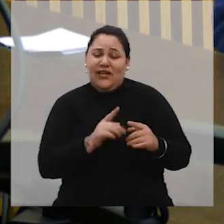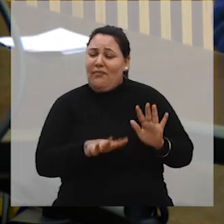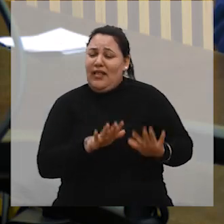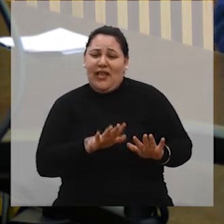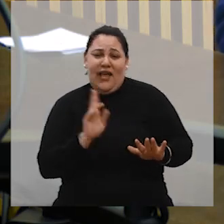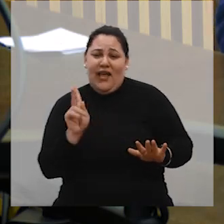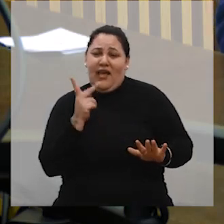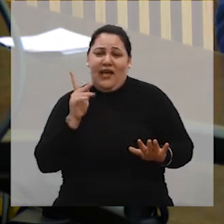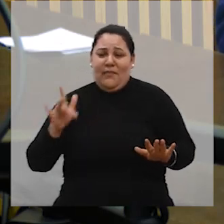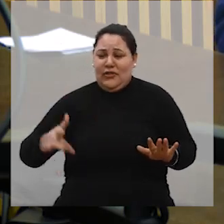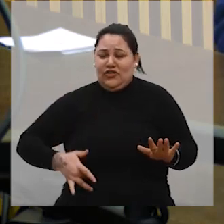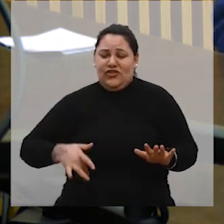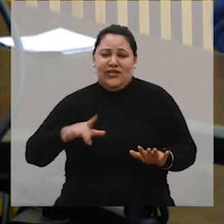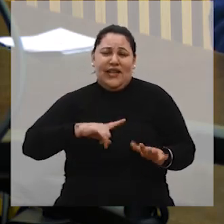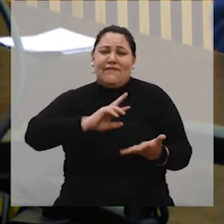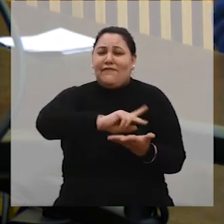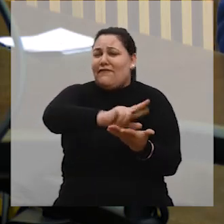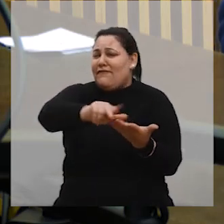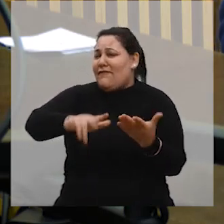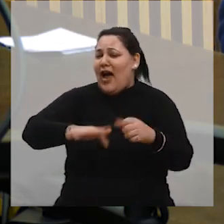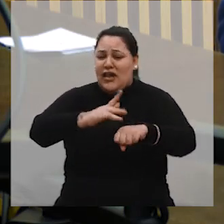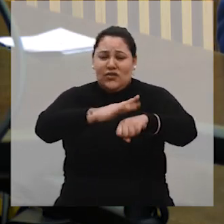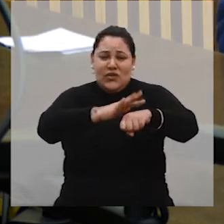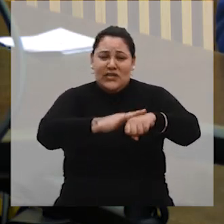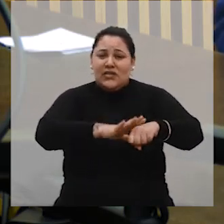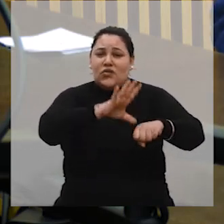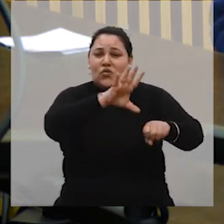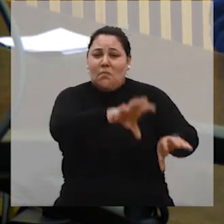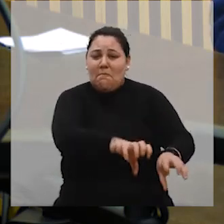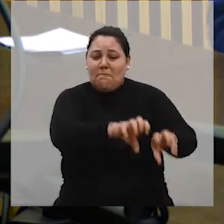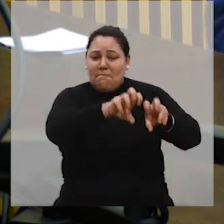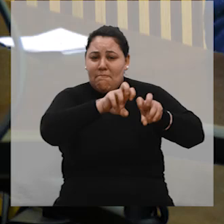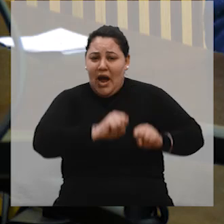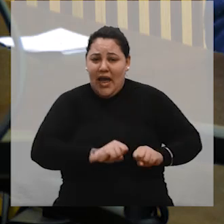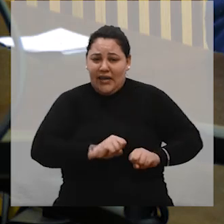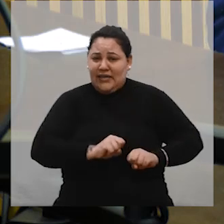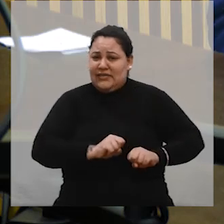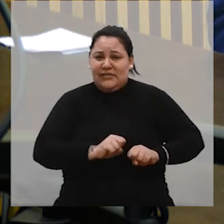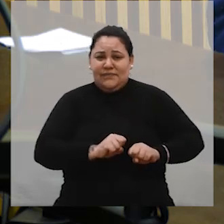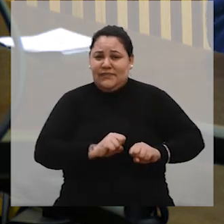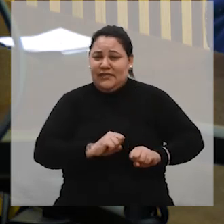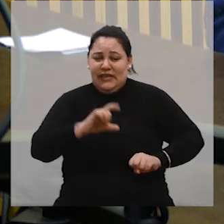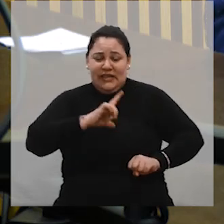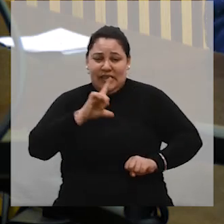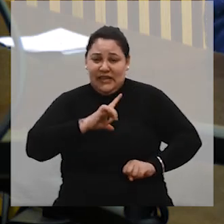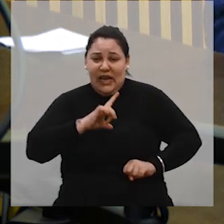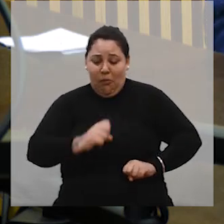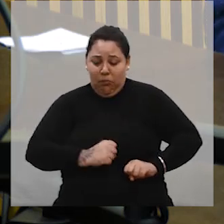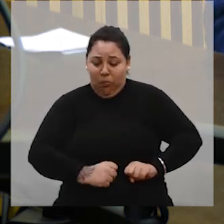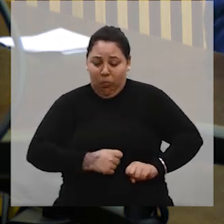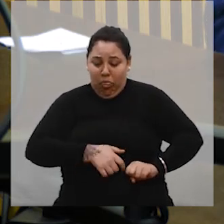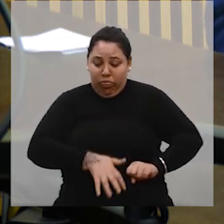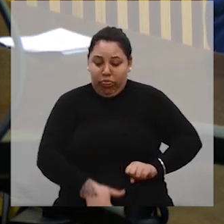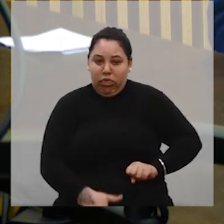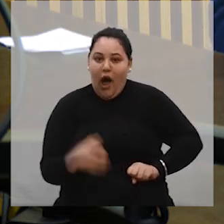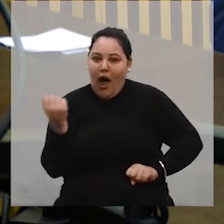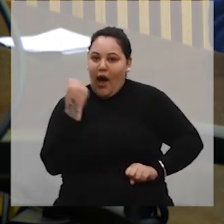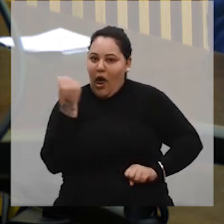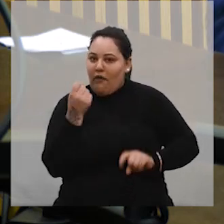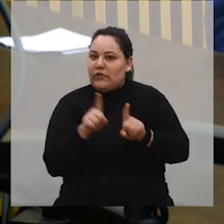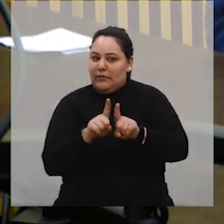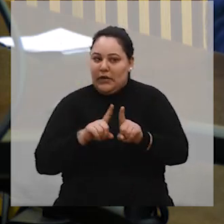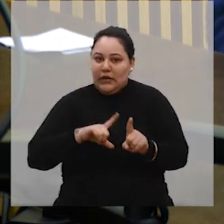gente tem salmonela, a gente tem Escherichia coli, a gente tem diarreias graves, né? A gente tem